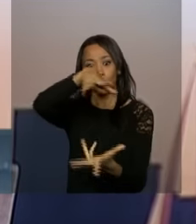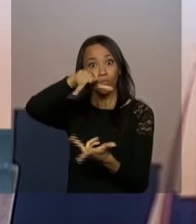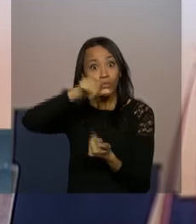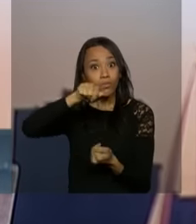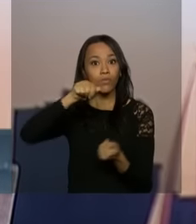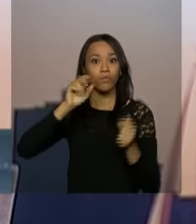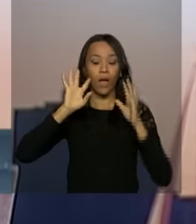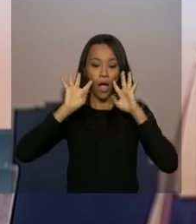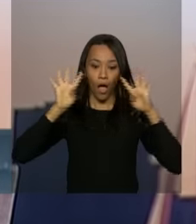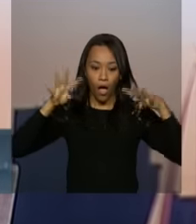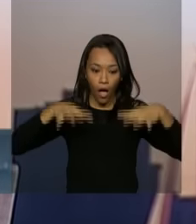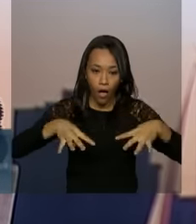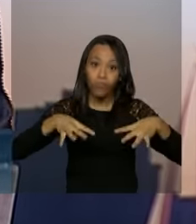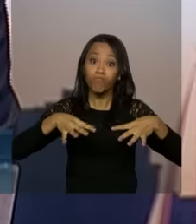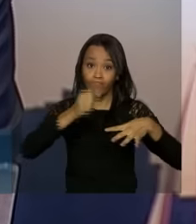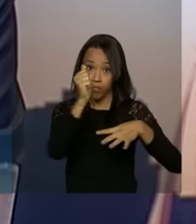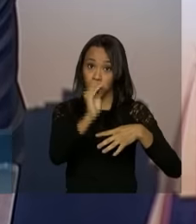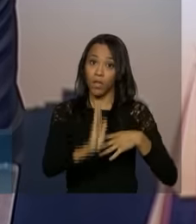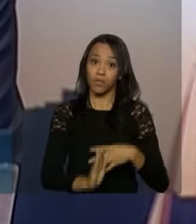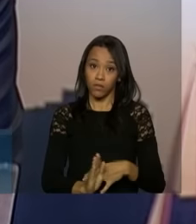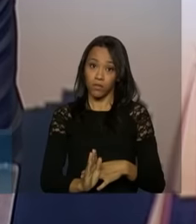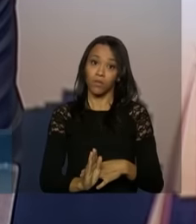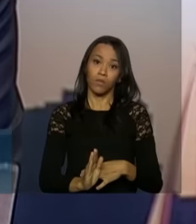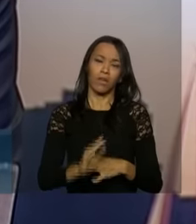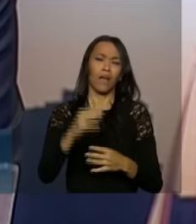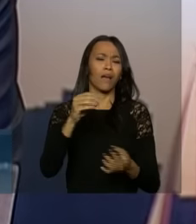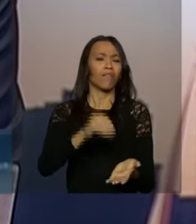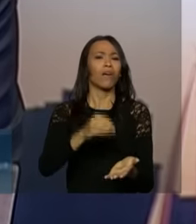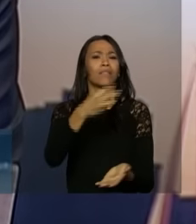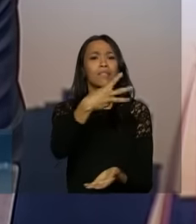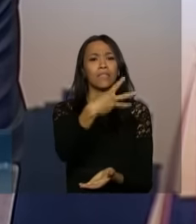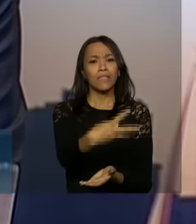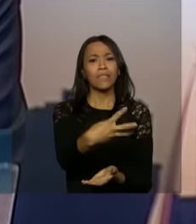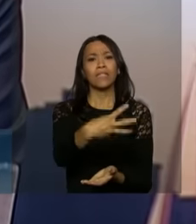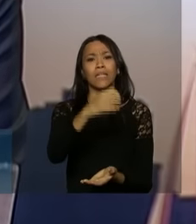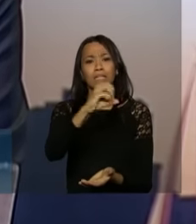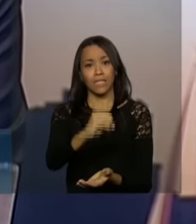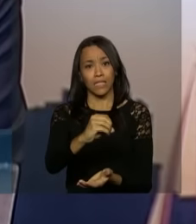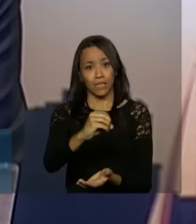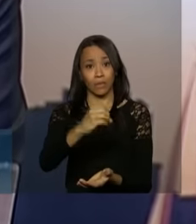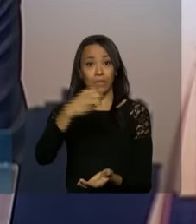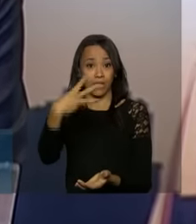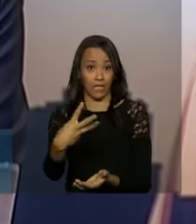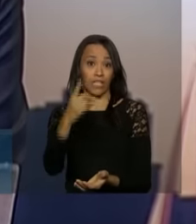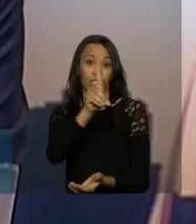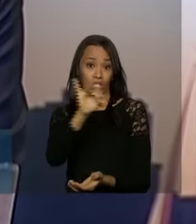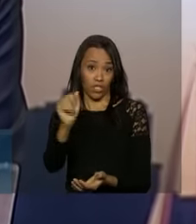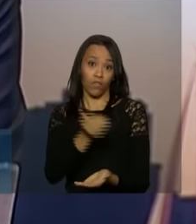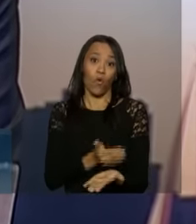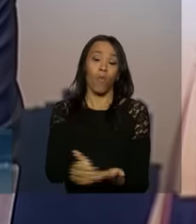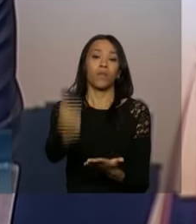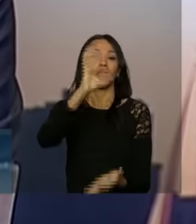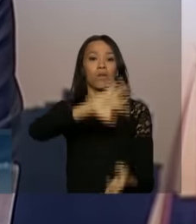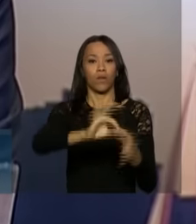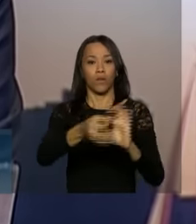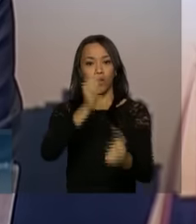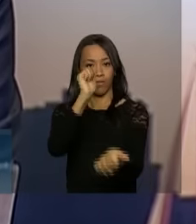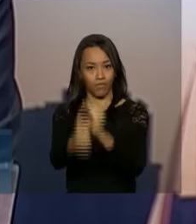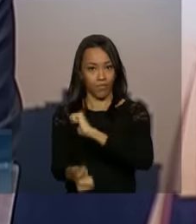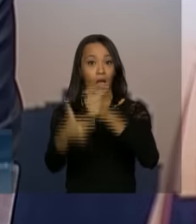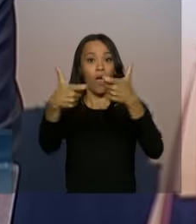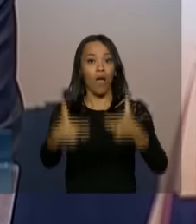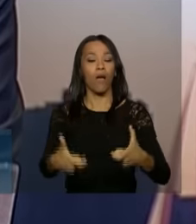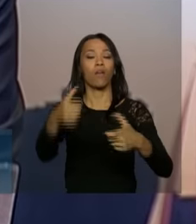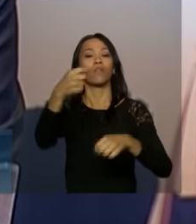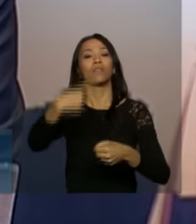Brasil. Daqui a 303 dias vão começar os Jogos Olímpicos na cidade do Rio de Janeiro.